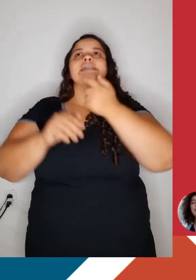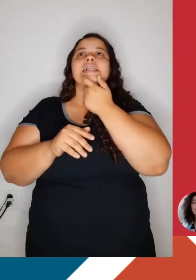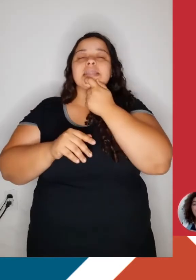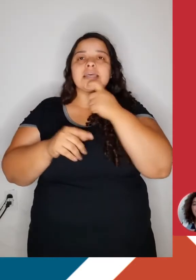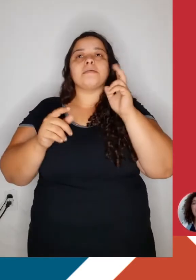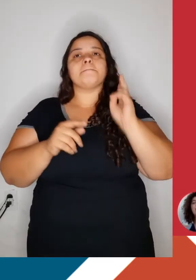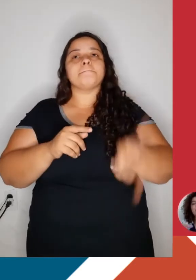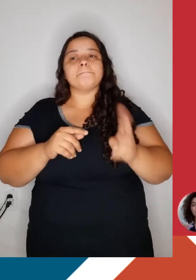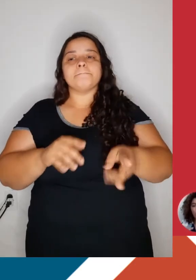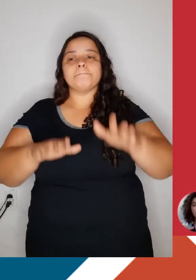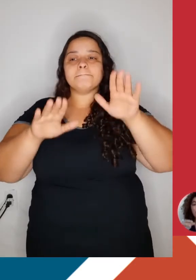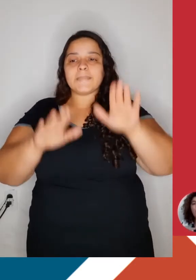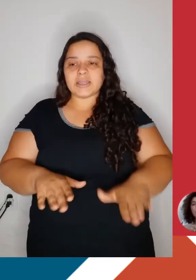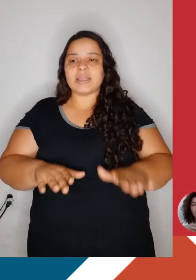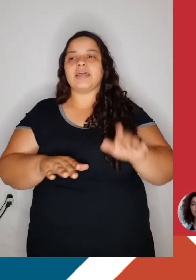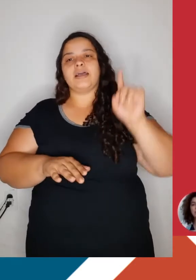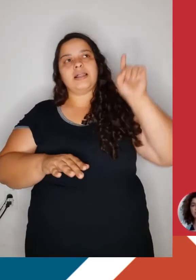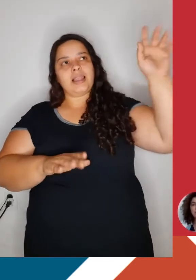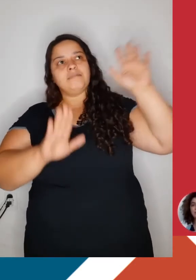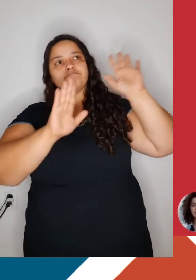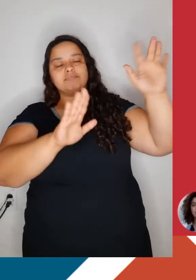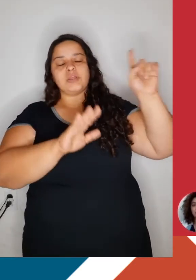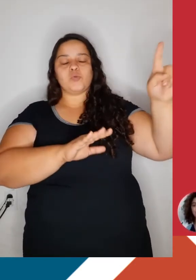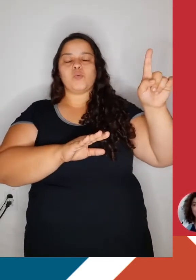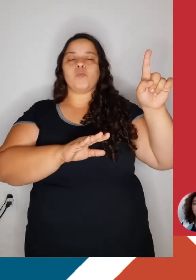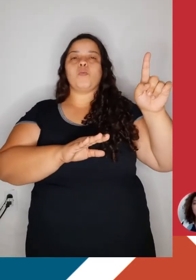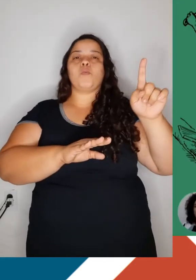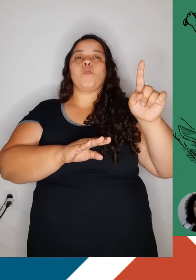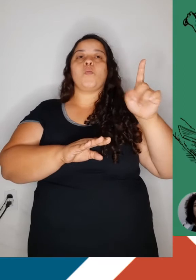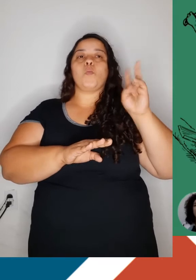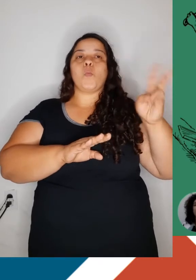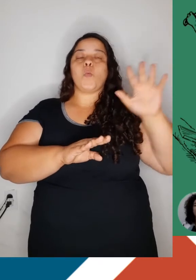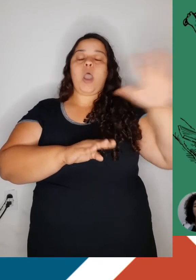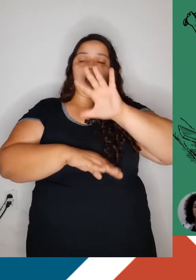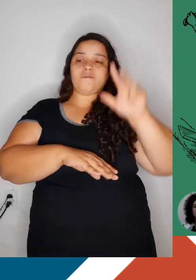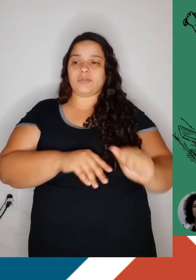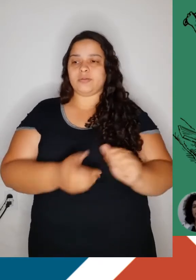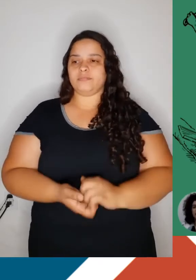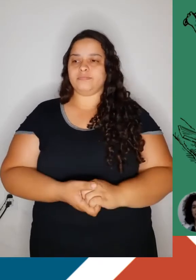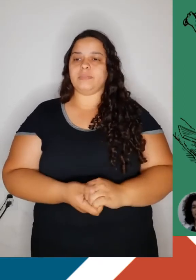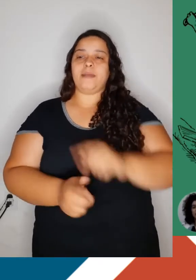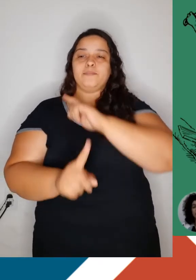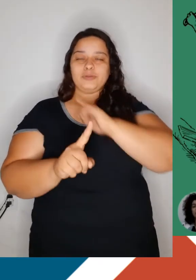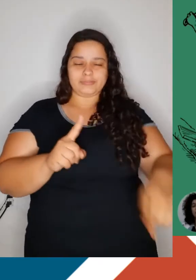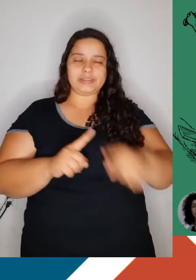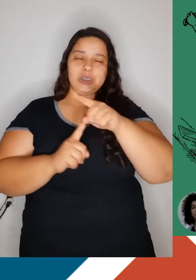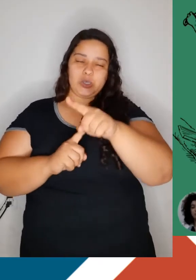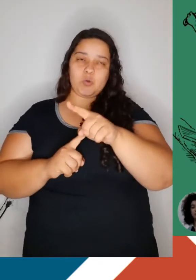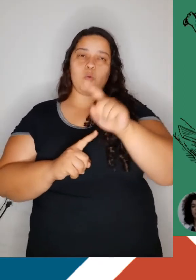em manter a mão de obra no próprio continente africano. Com a proibição do tráfico a partir